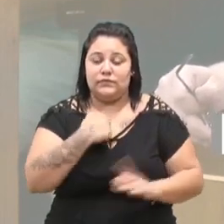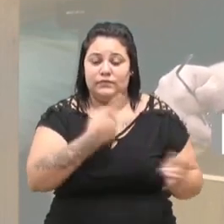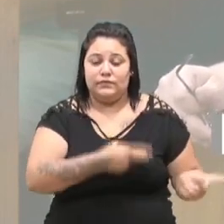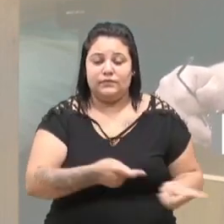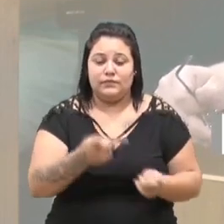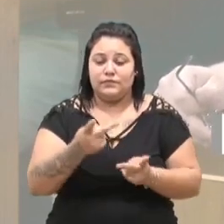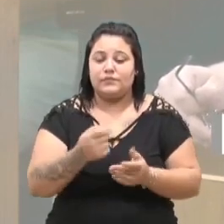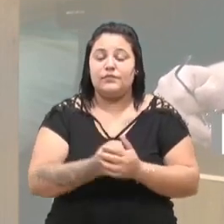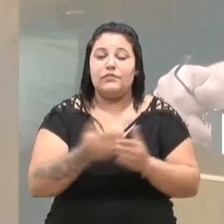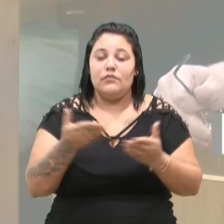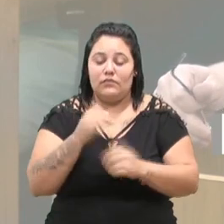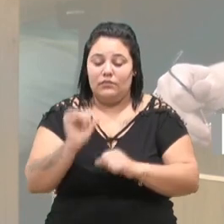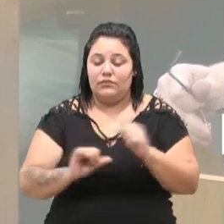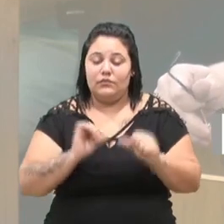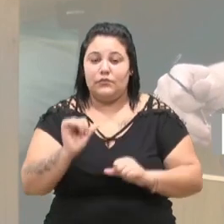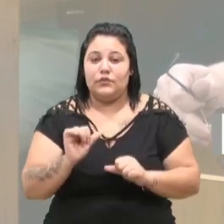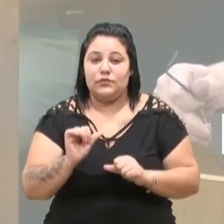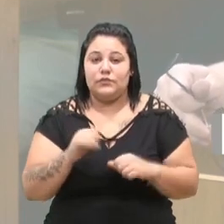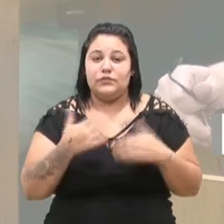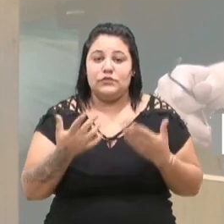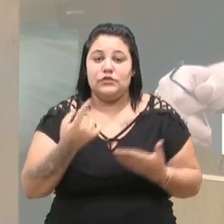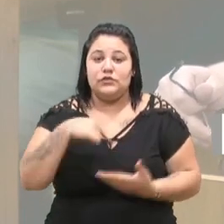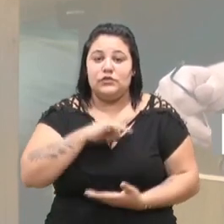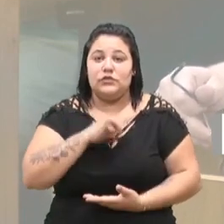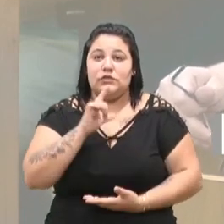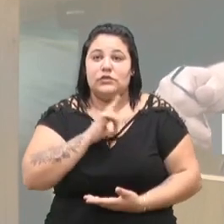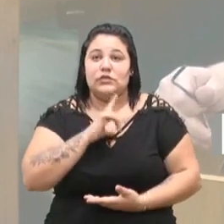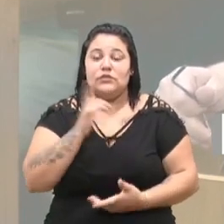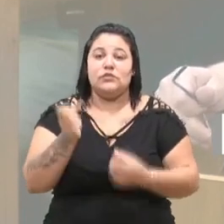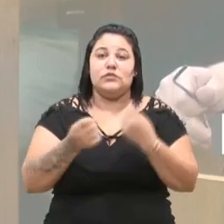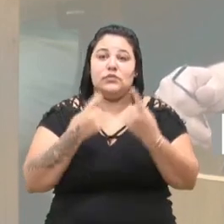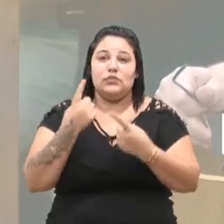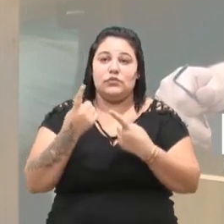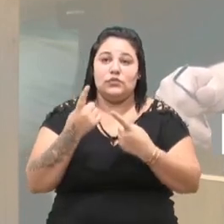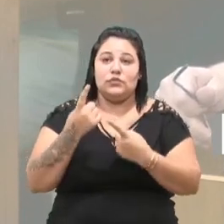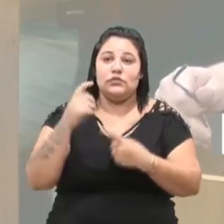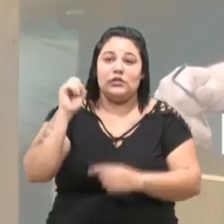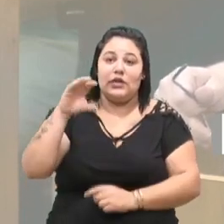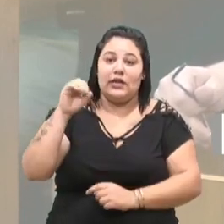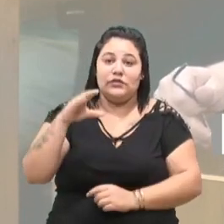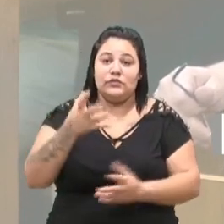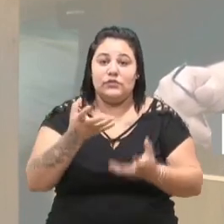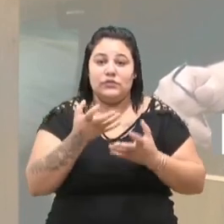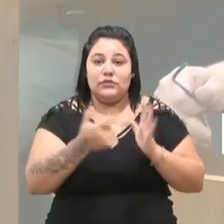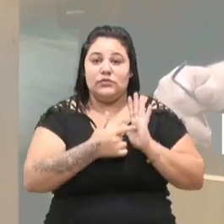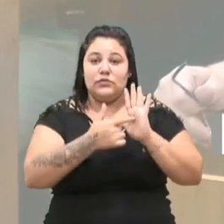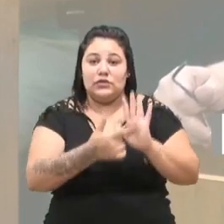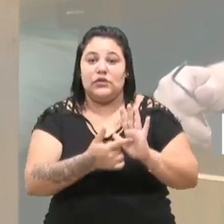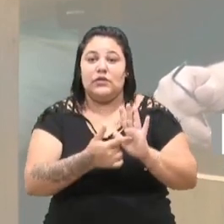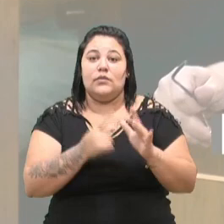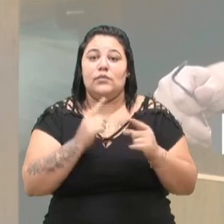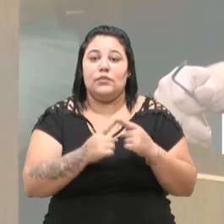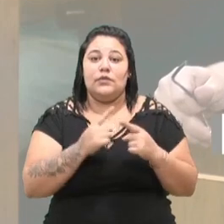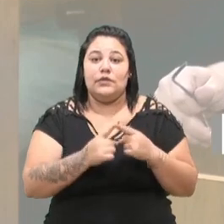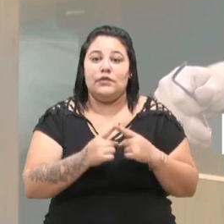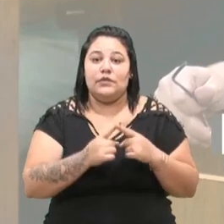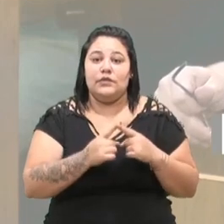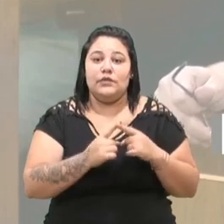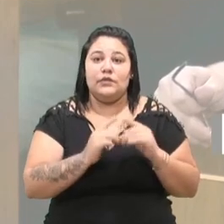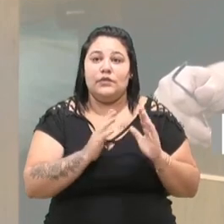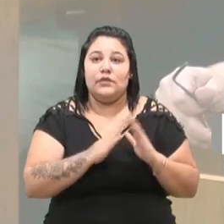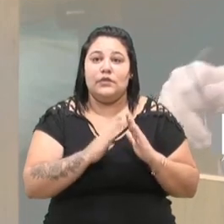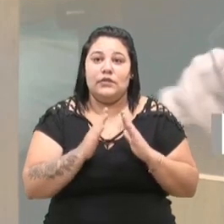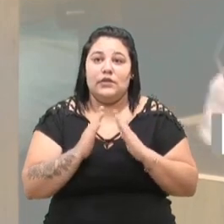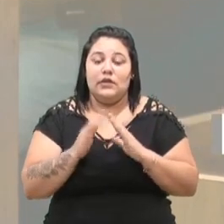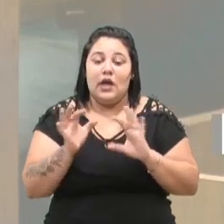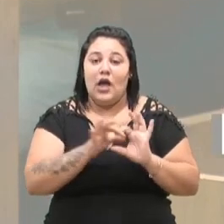agora trocou. E nós temos aqui alguns slides que eu procurei destacar para que essa casa se una, no momento oportuno,